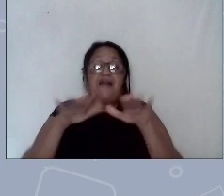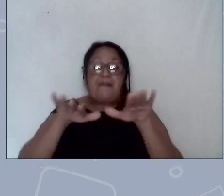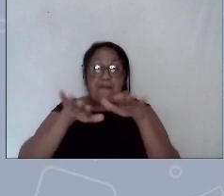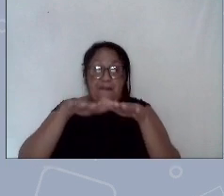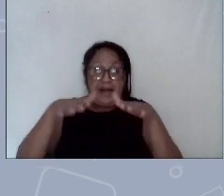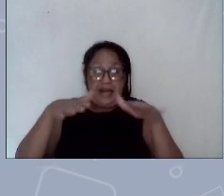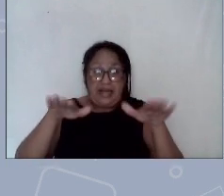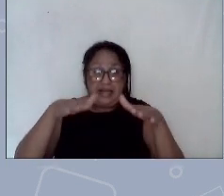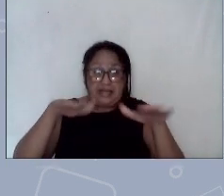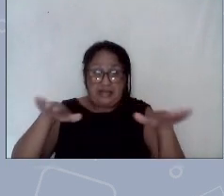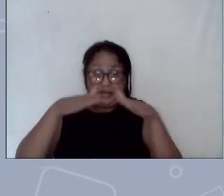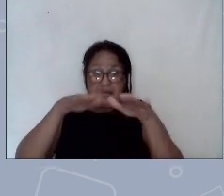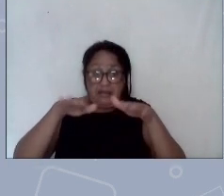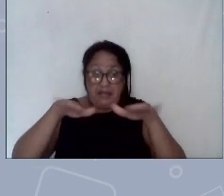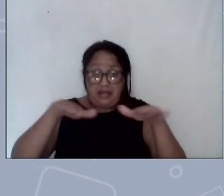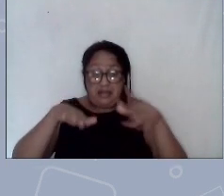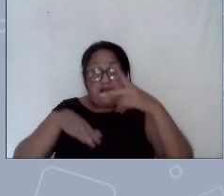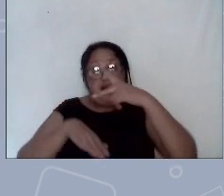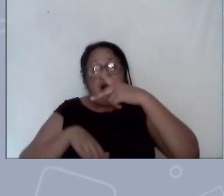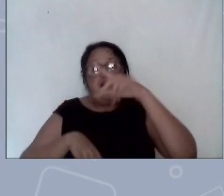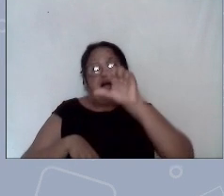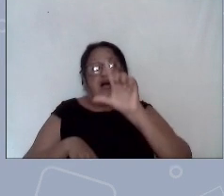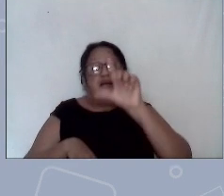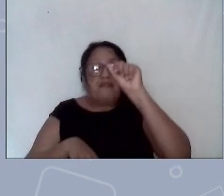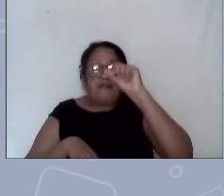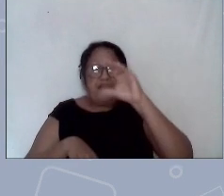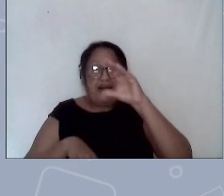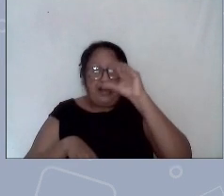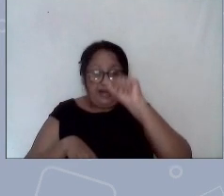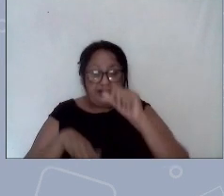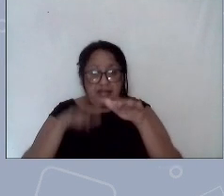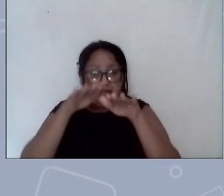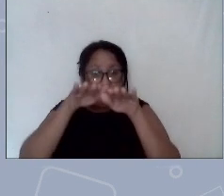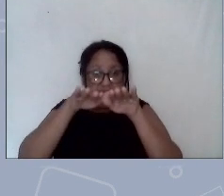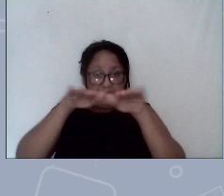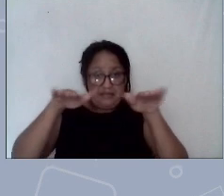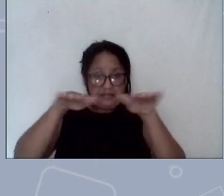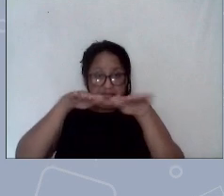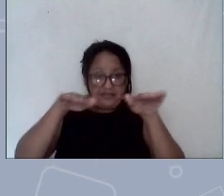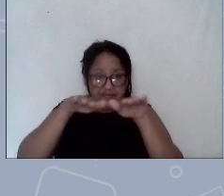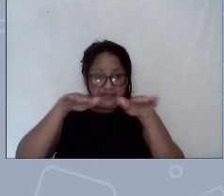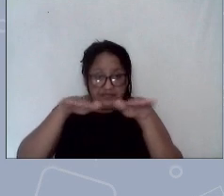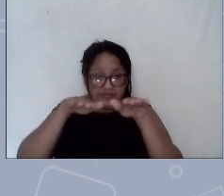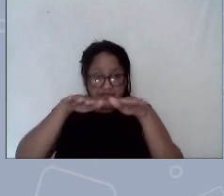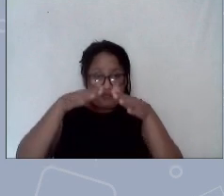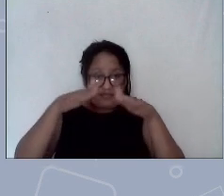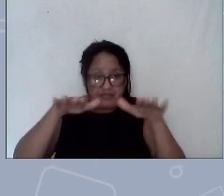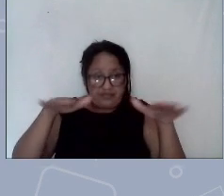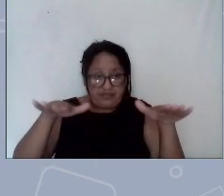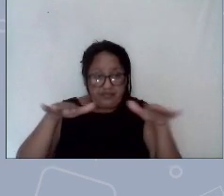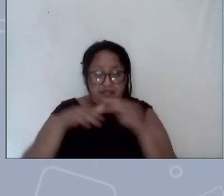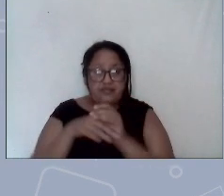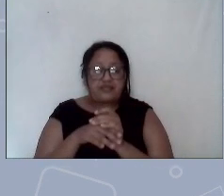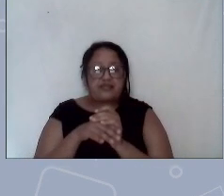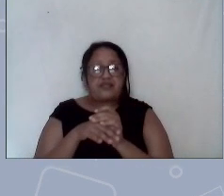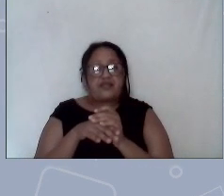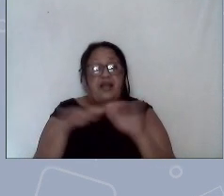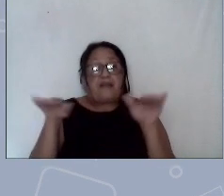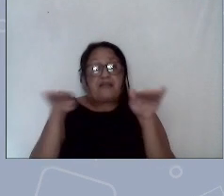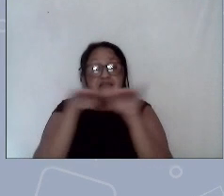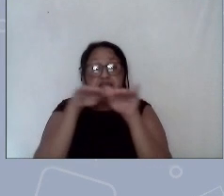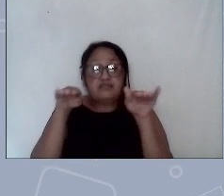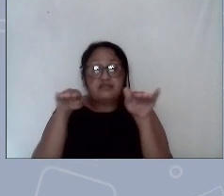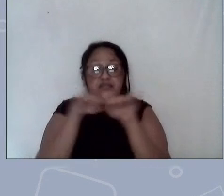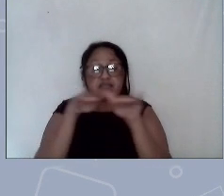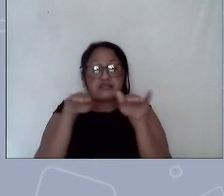a gente pode caminhar para slide seguinte para a gente poder ler melhor não desculpa retorna as placas tectônicas